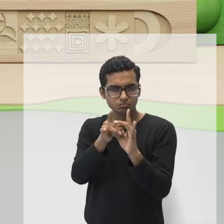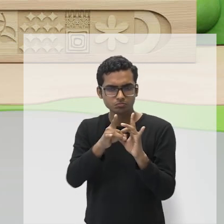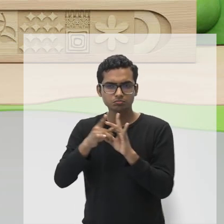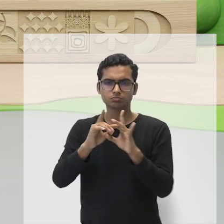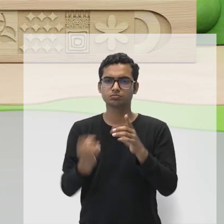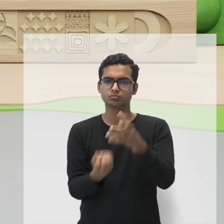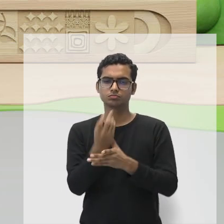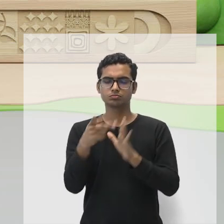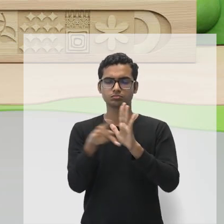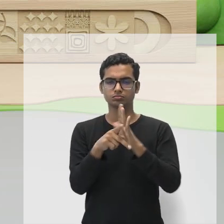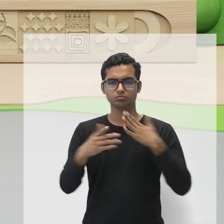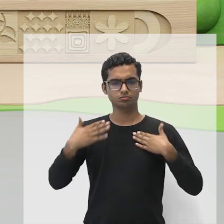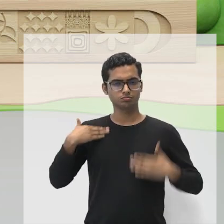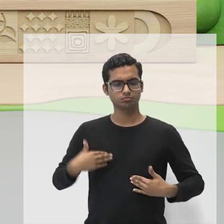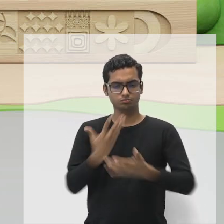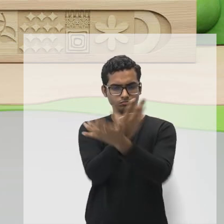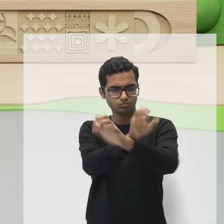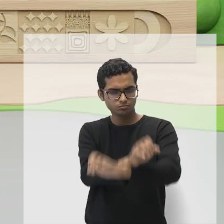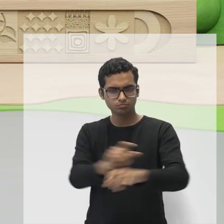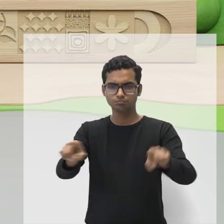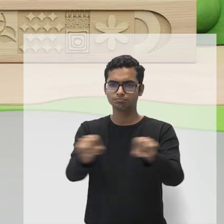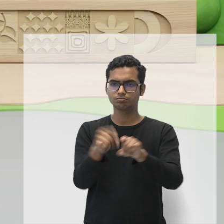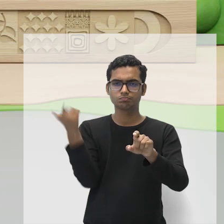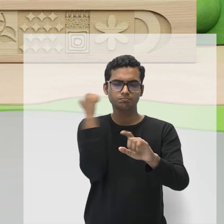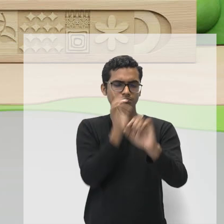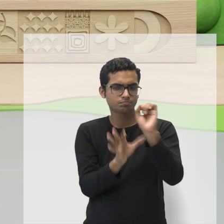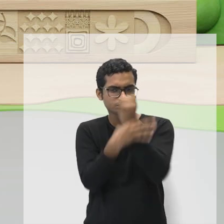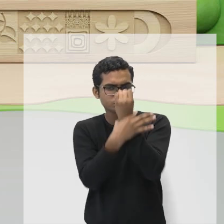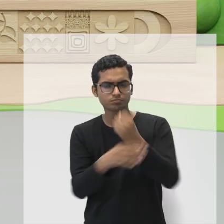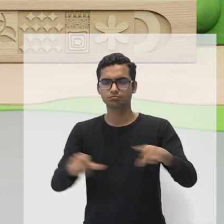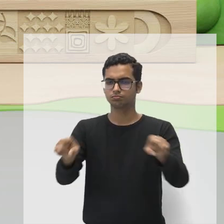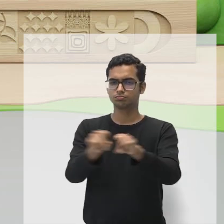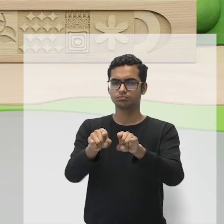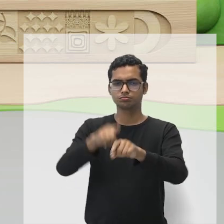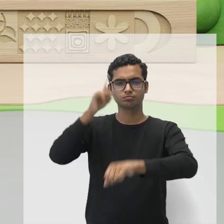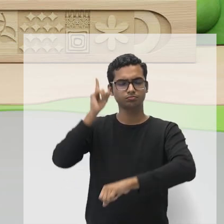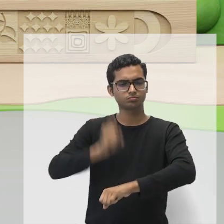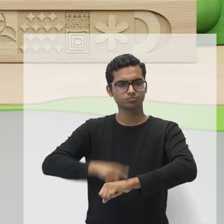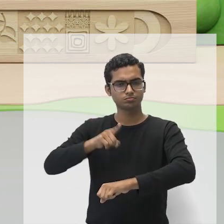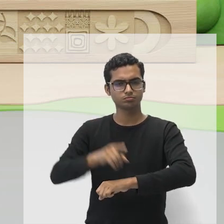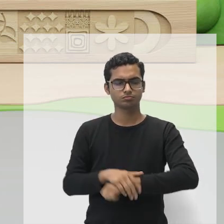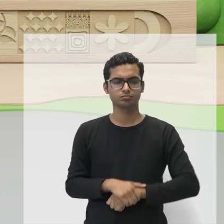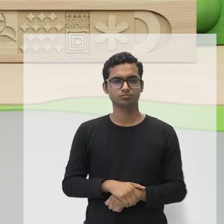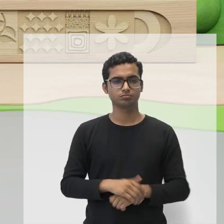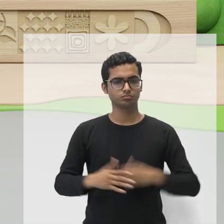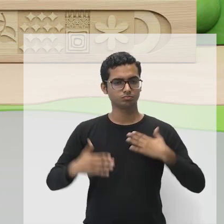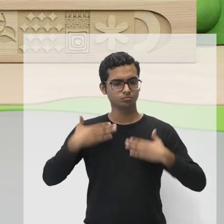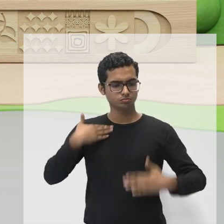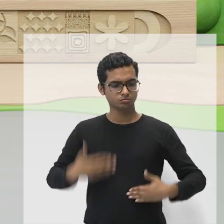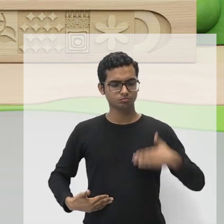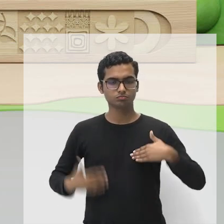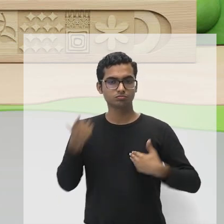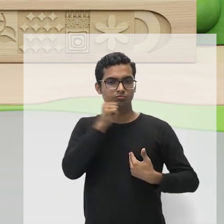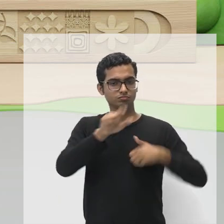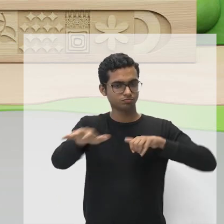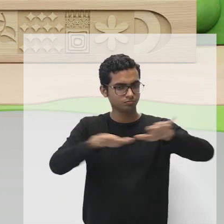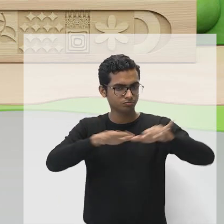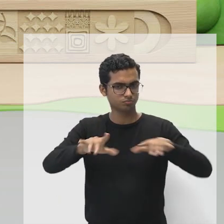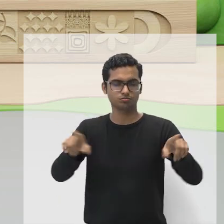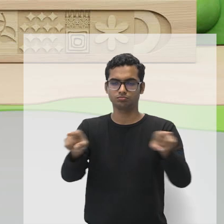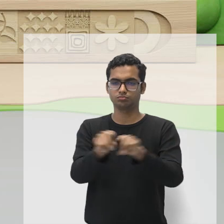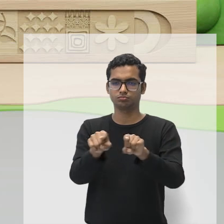nosso esqueleto e assim garantem, né, que o nosso esqueleto consiga se